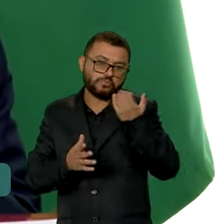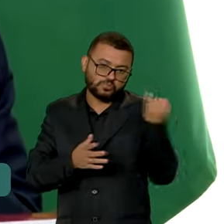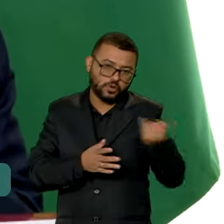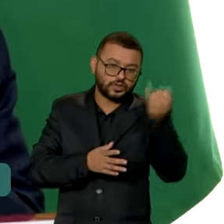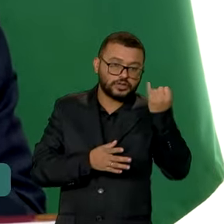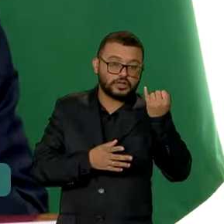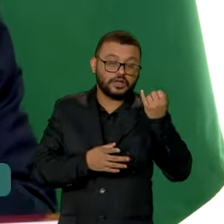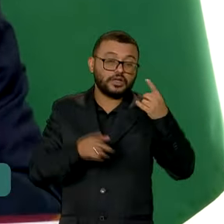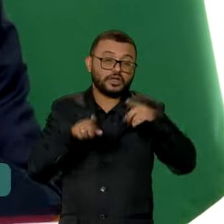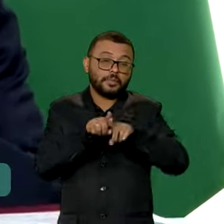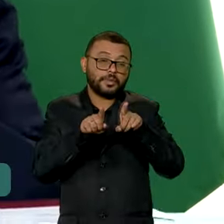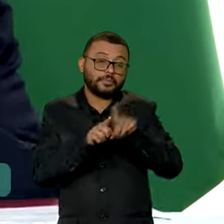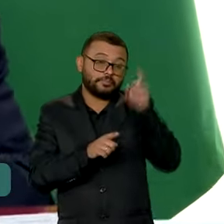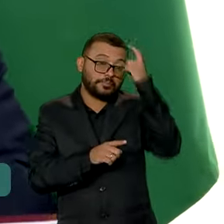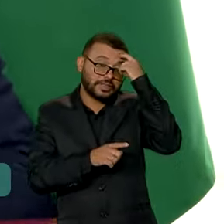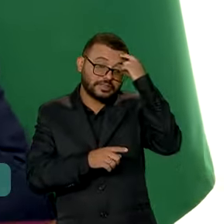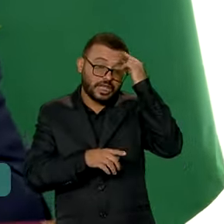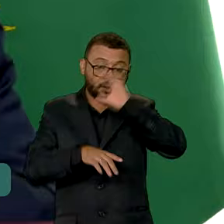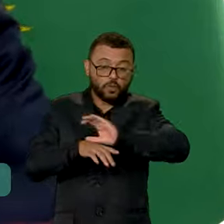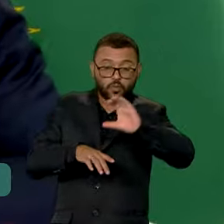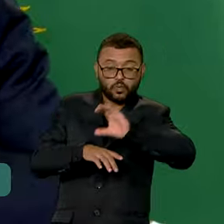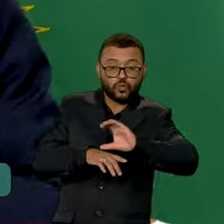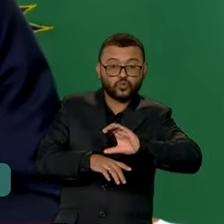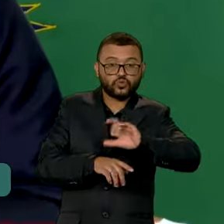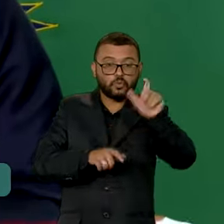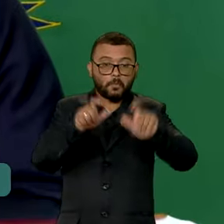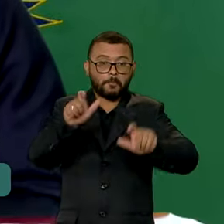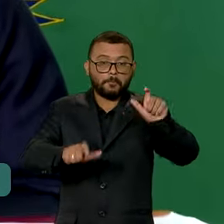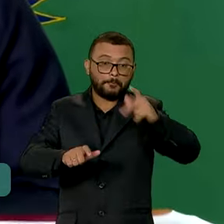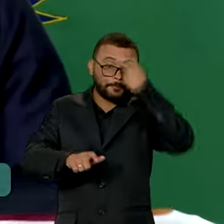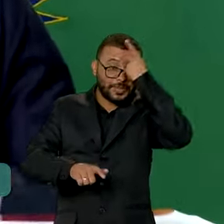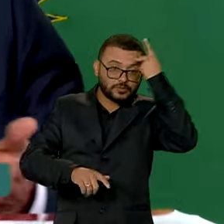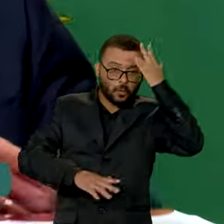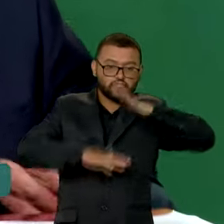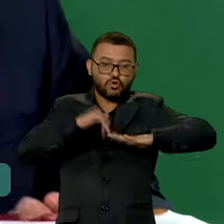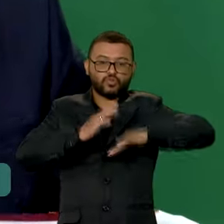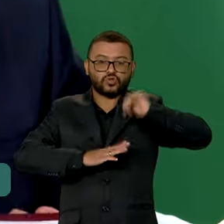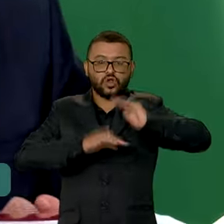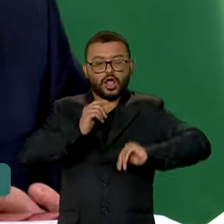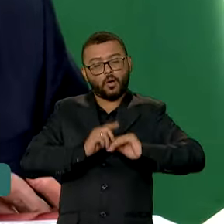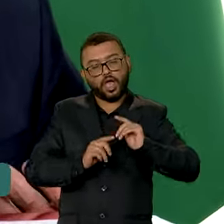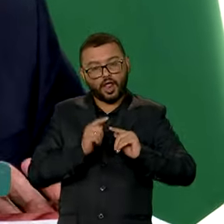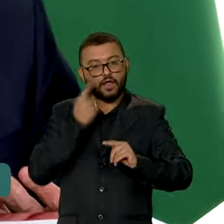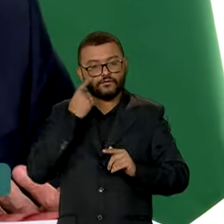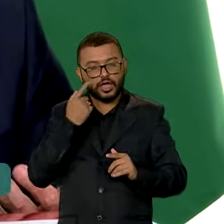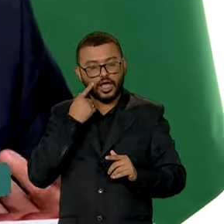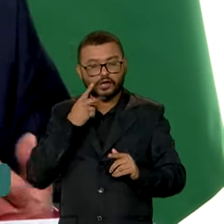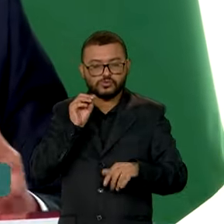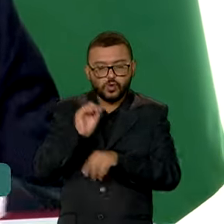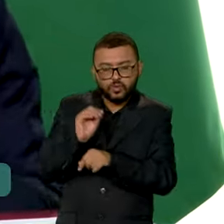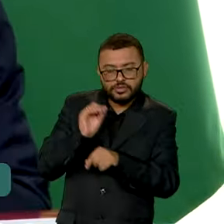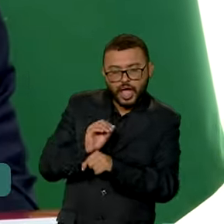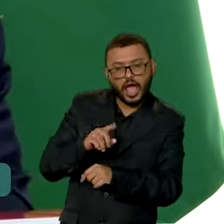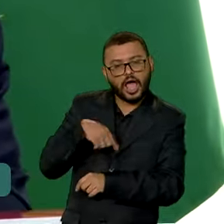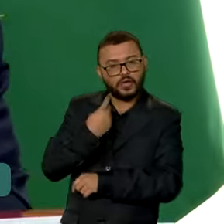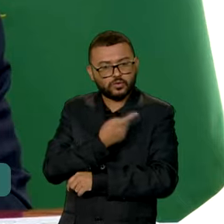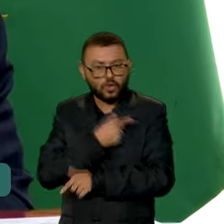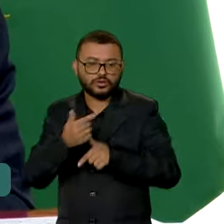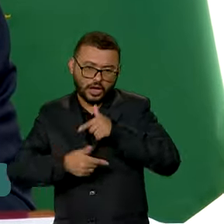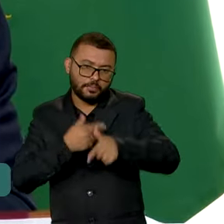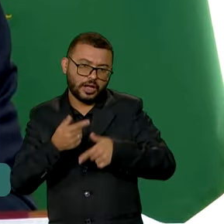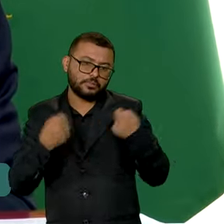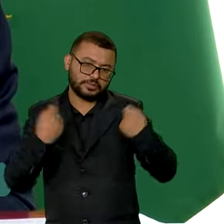preciso que a gente pense na formação de gente especializada para cuidar, sabe, do que nós estamos